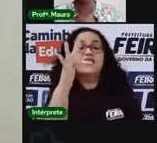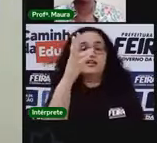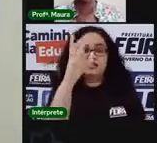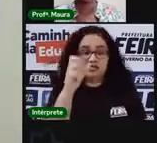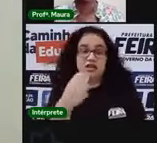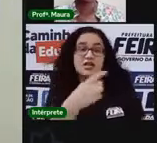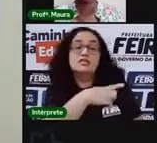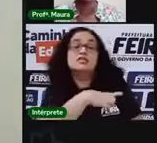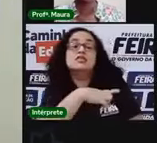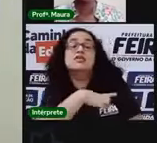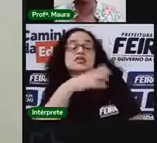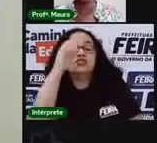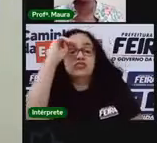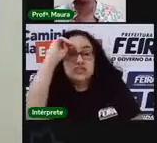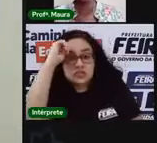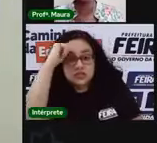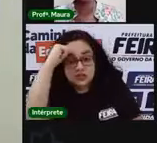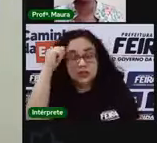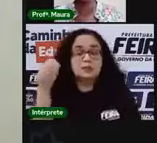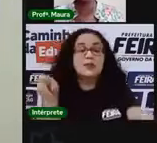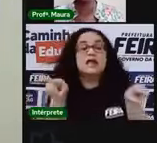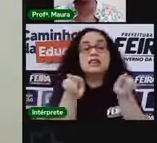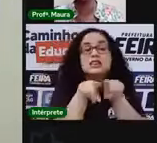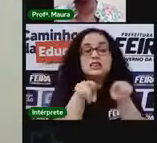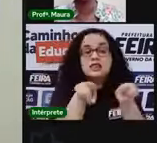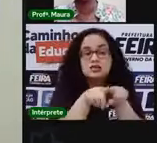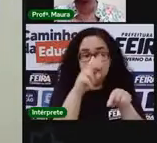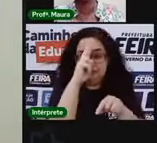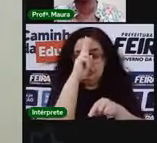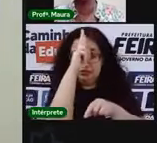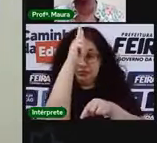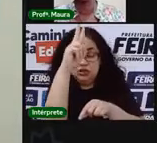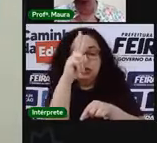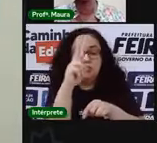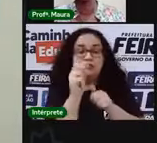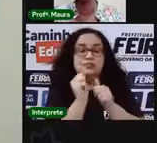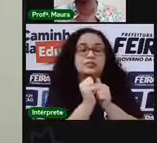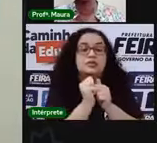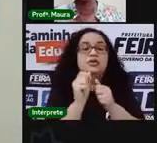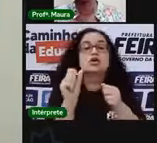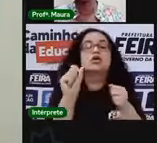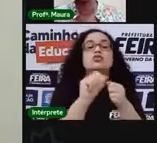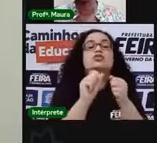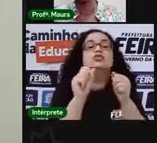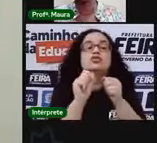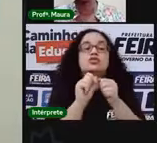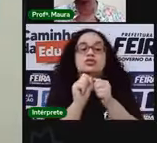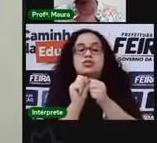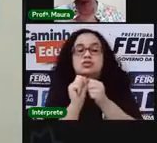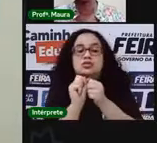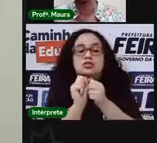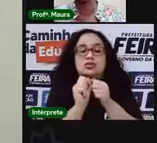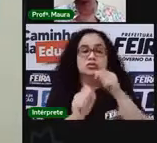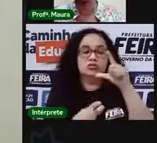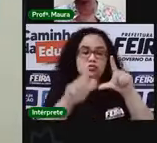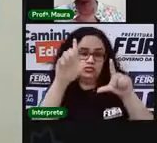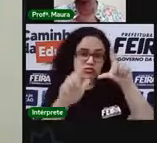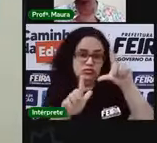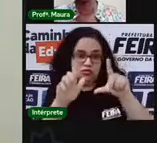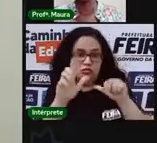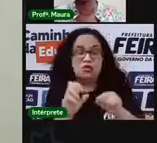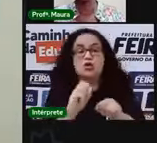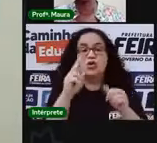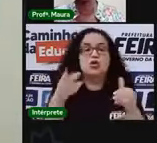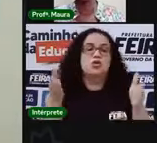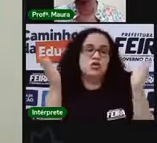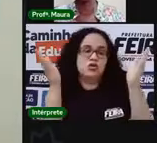e aí, não é? E teve também resistência. Então, eu trago o Lucas da Feira. Como é que eu vou fazer? Vou construir um telejornal.